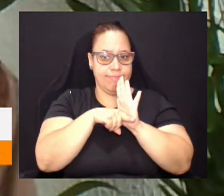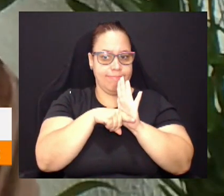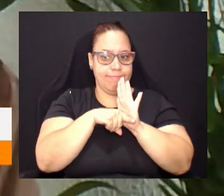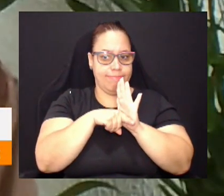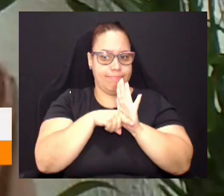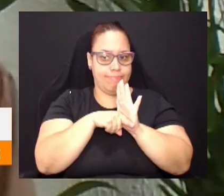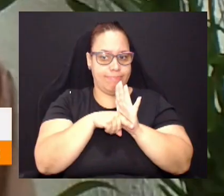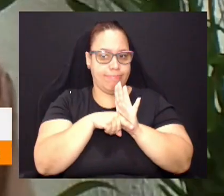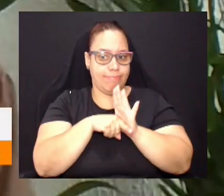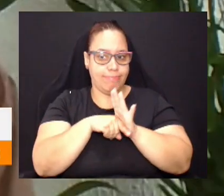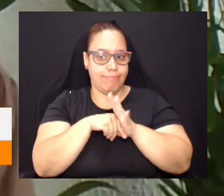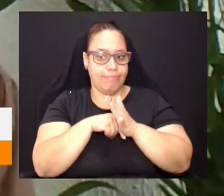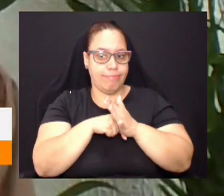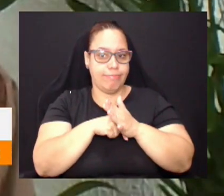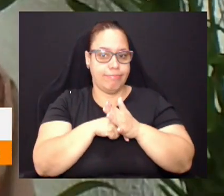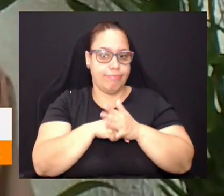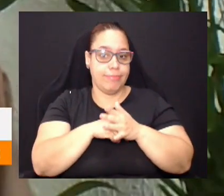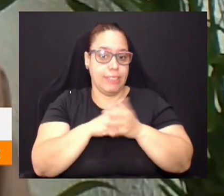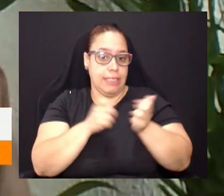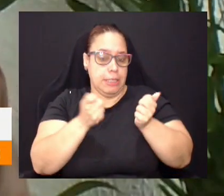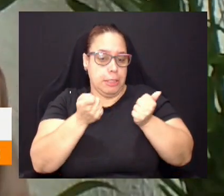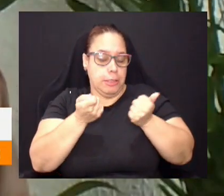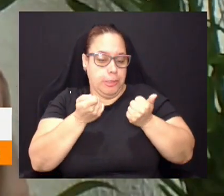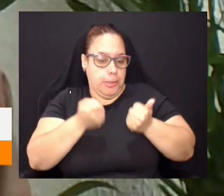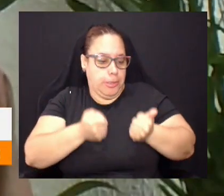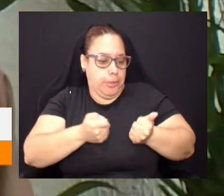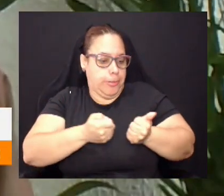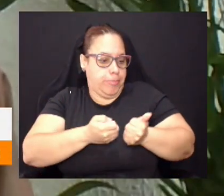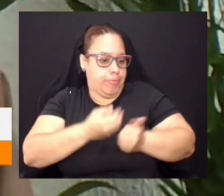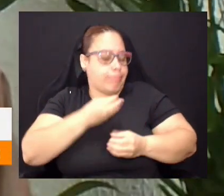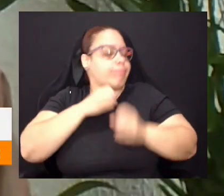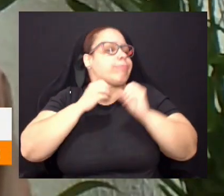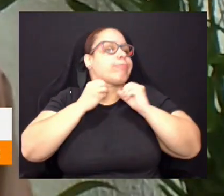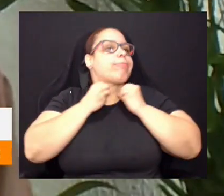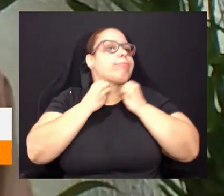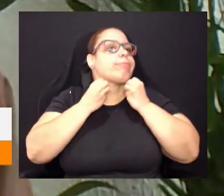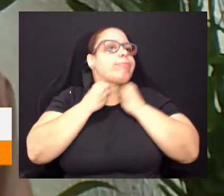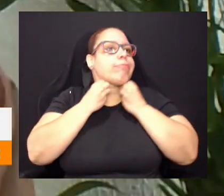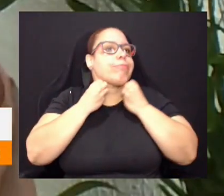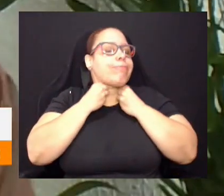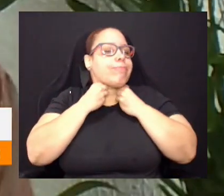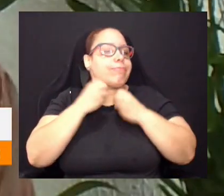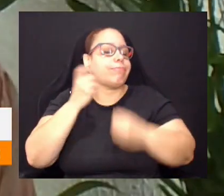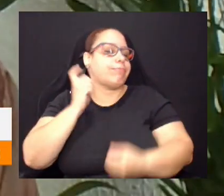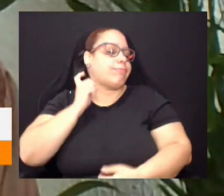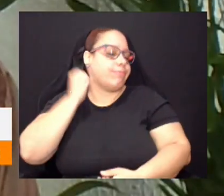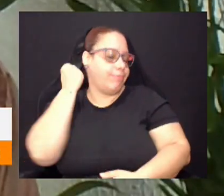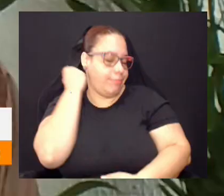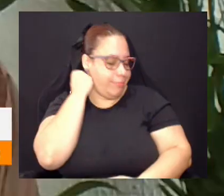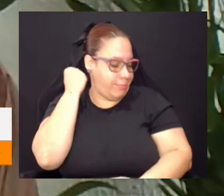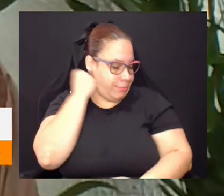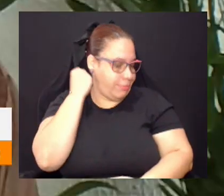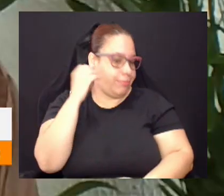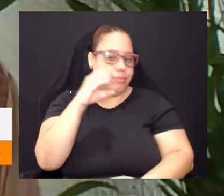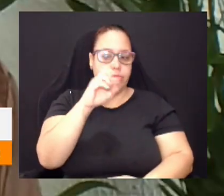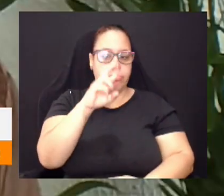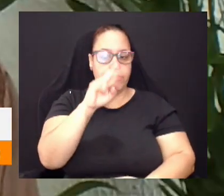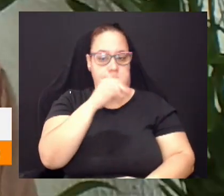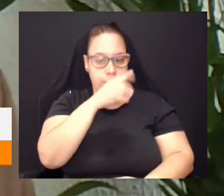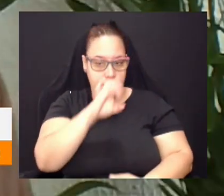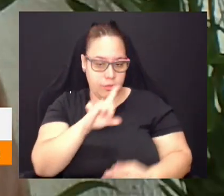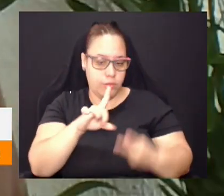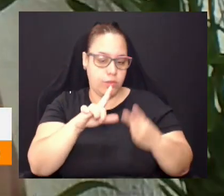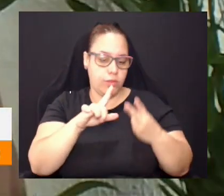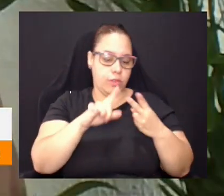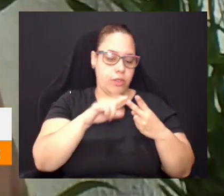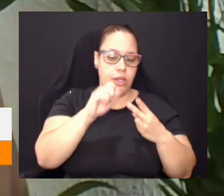a descargas de hormônios de estresse, adrenalina, noradrenalina, cortisol. E aí, então,